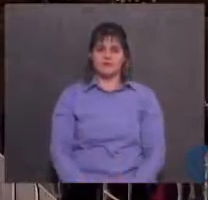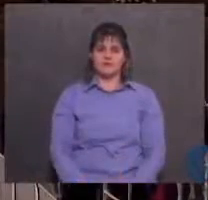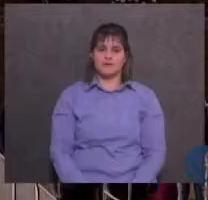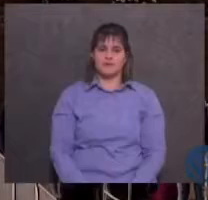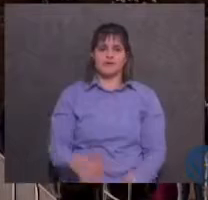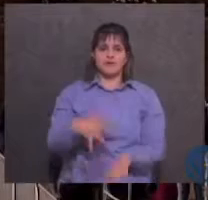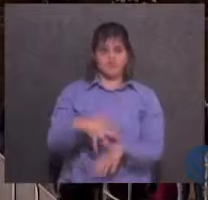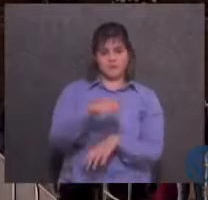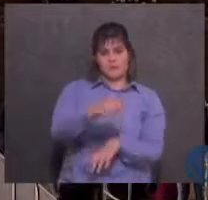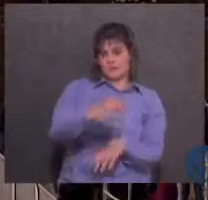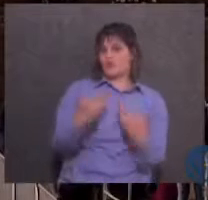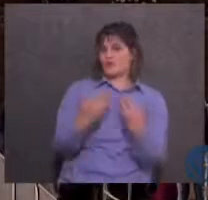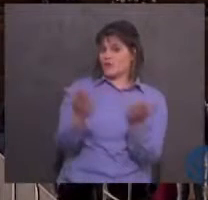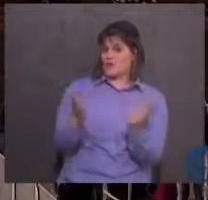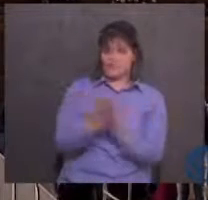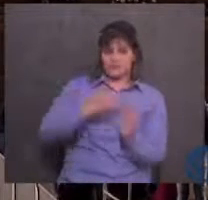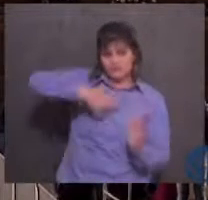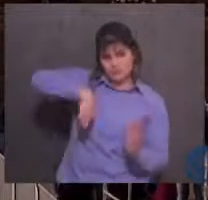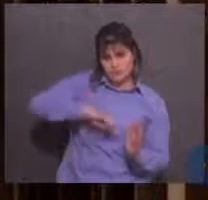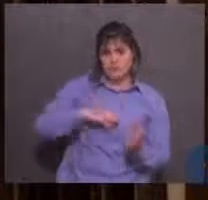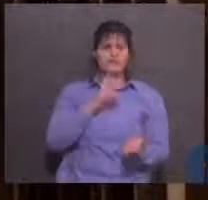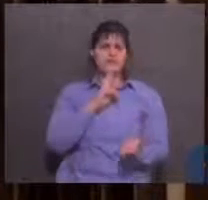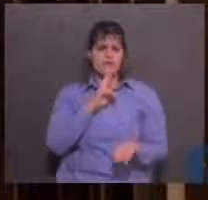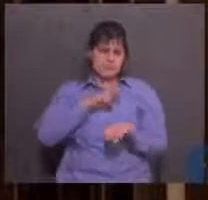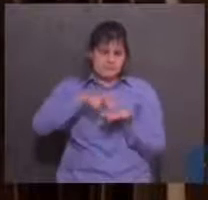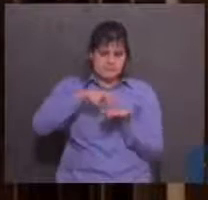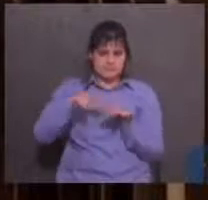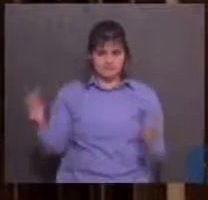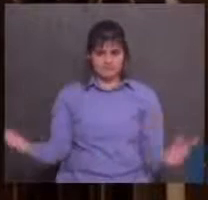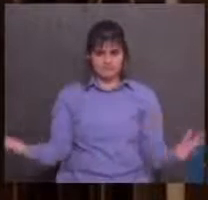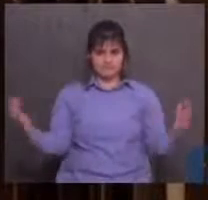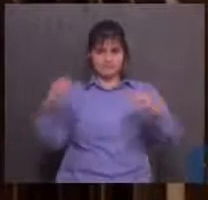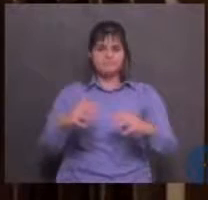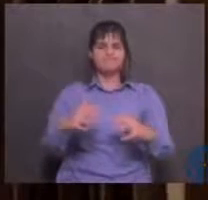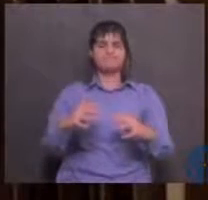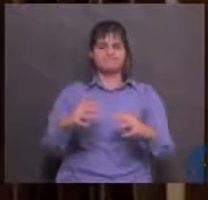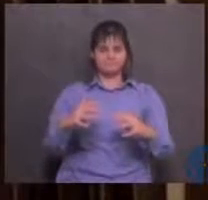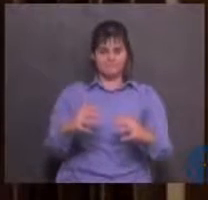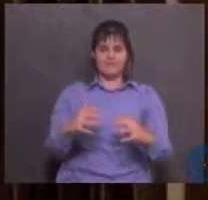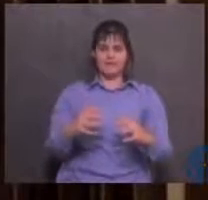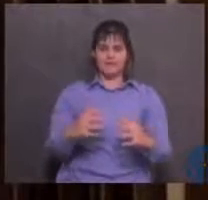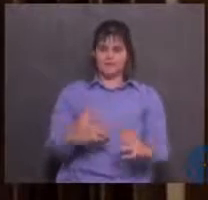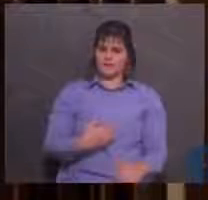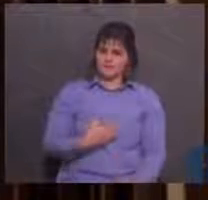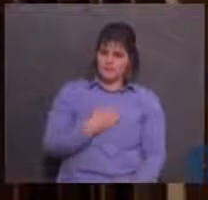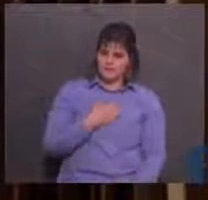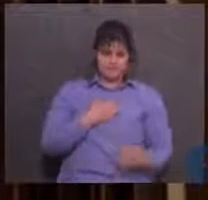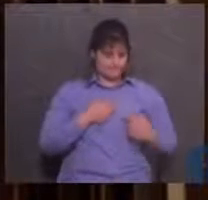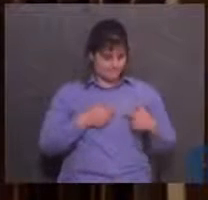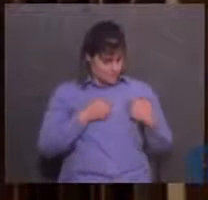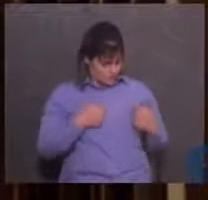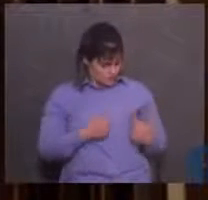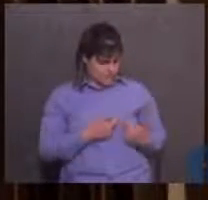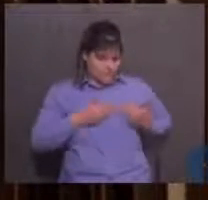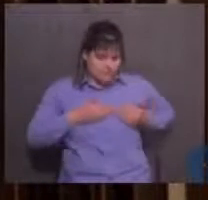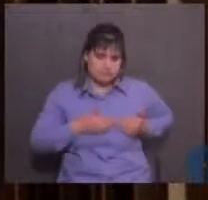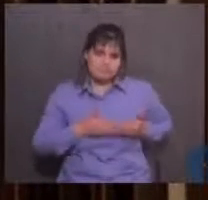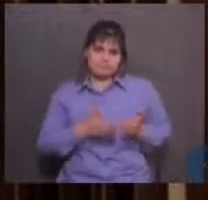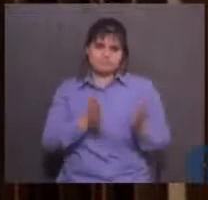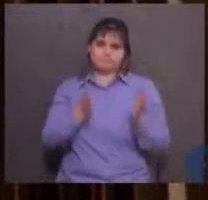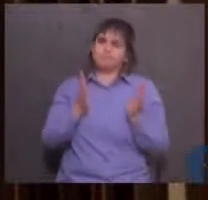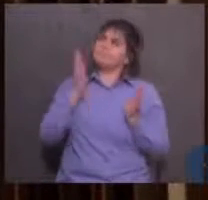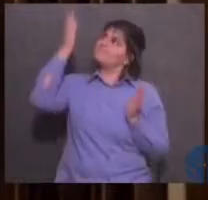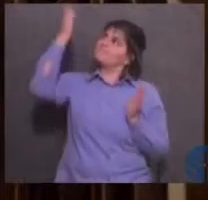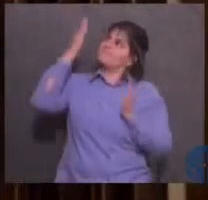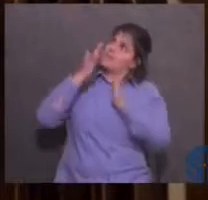Por todos nós, peregrinos de Fátima, para que abramos confiadamente o nosso coração aos desígnios amorosos